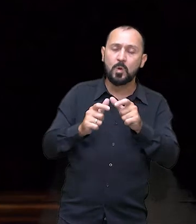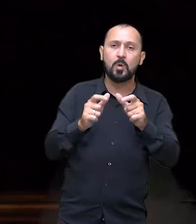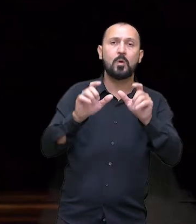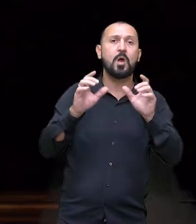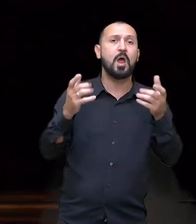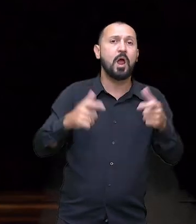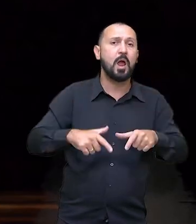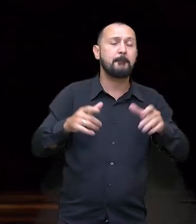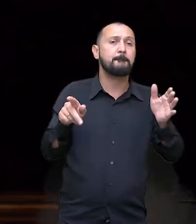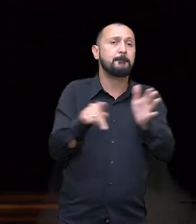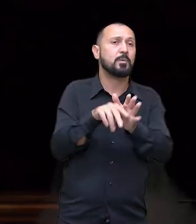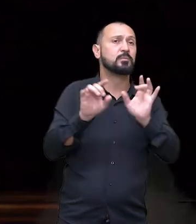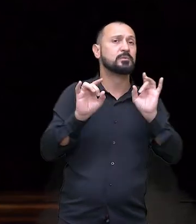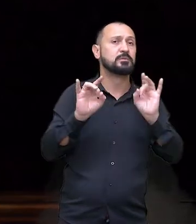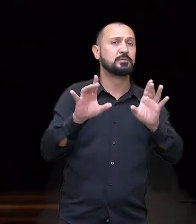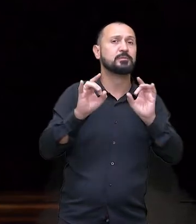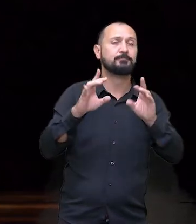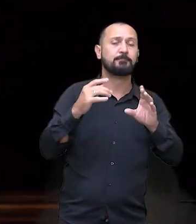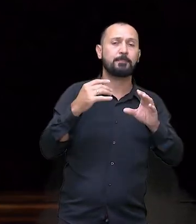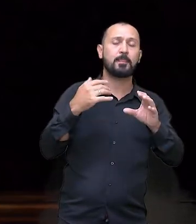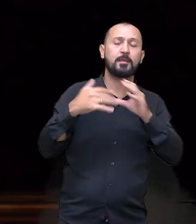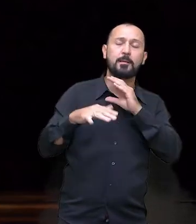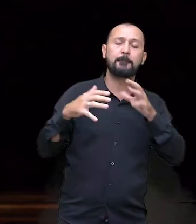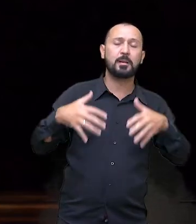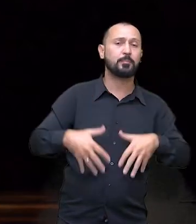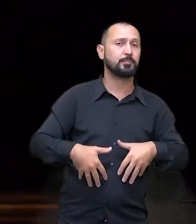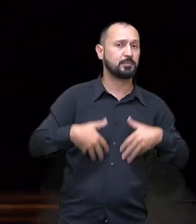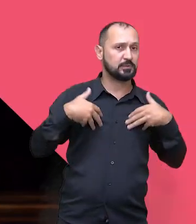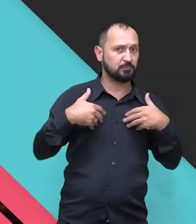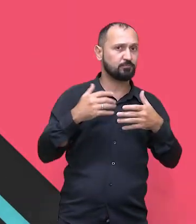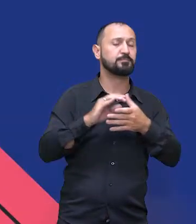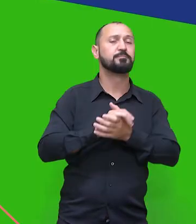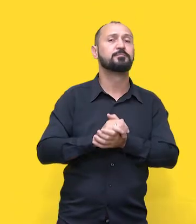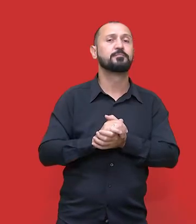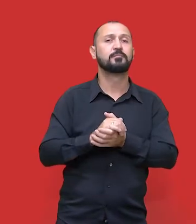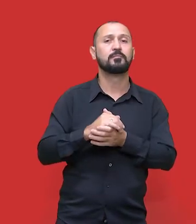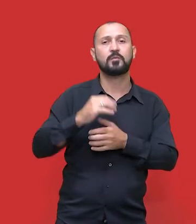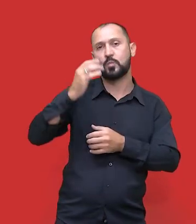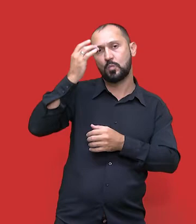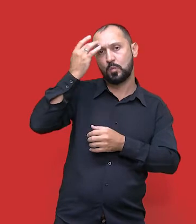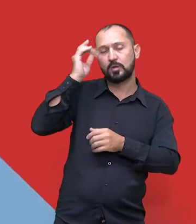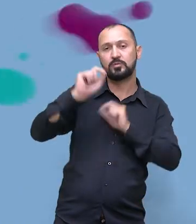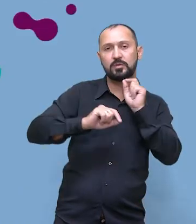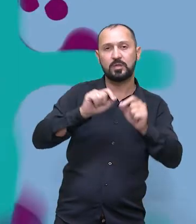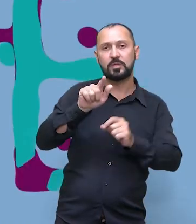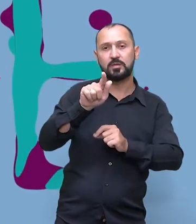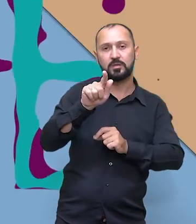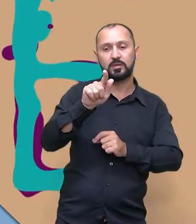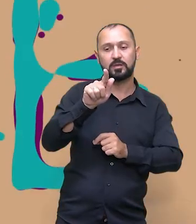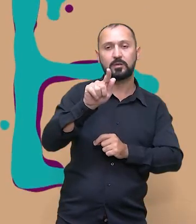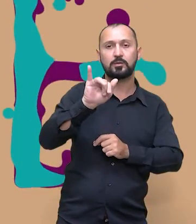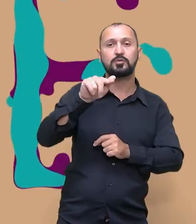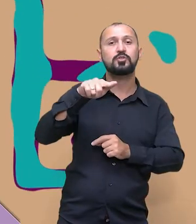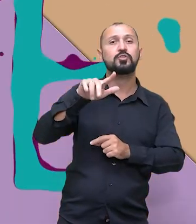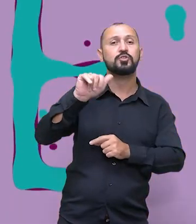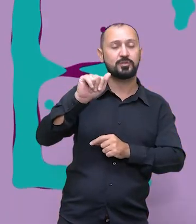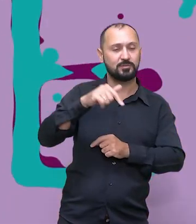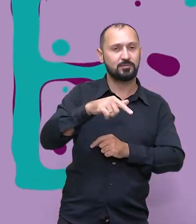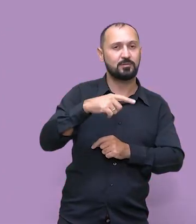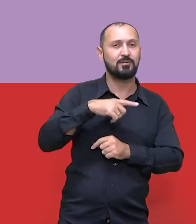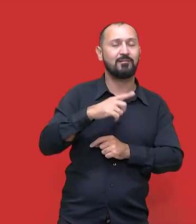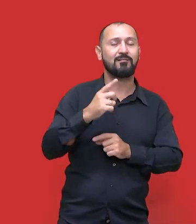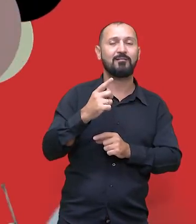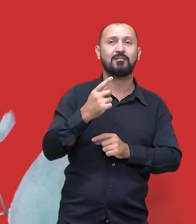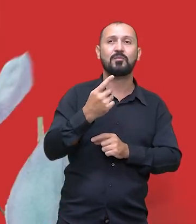palcos especiais e por trazer emoção. Isso eu acredito que é a Ginga. A Ginga